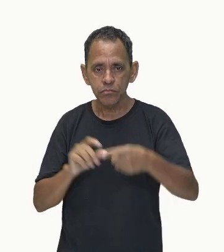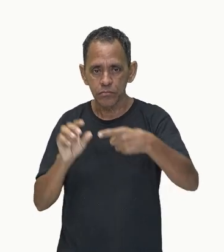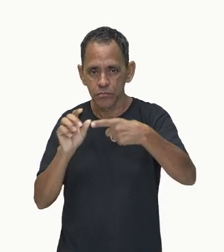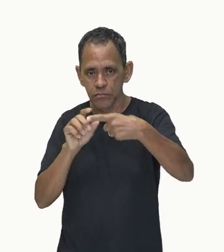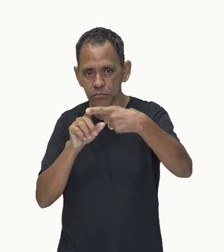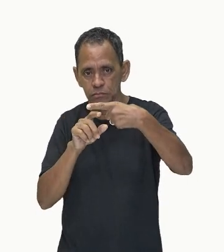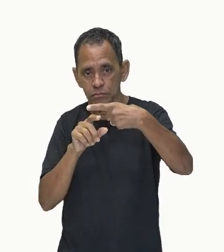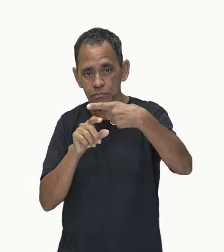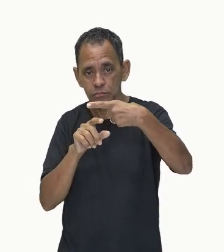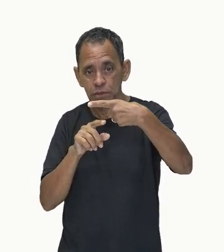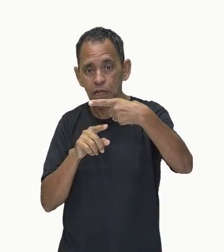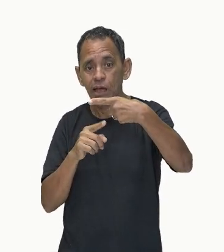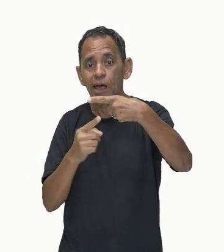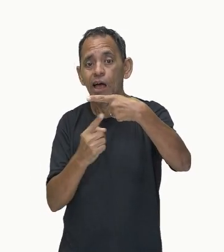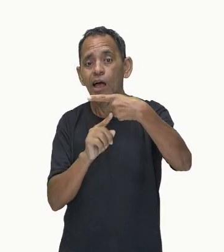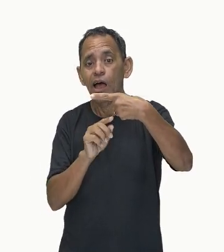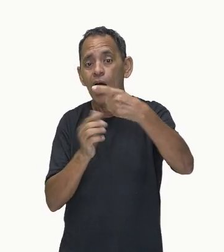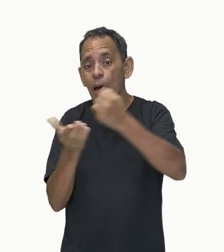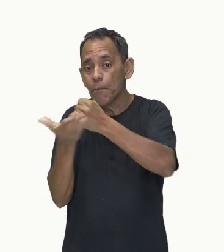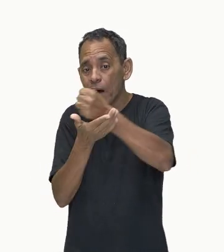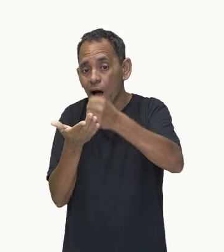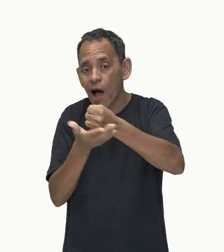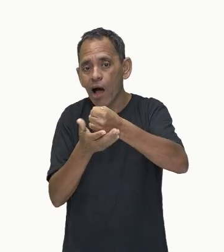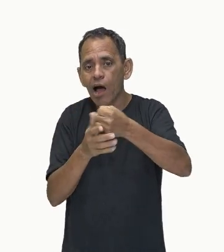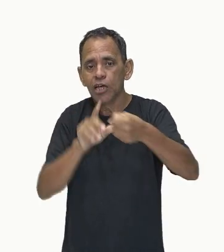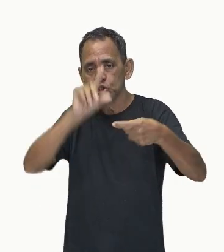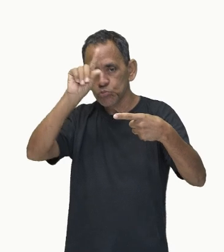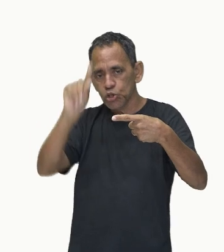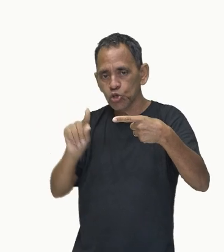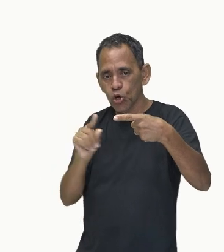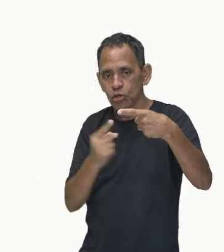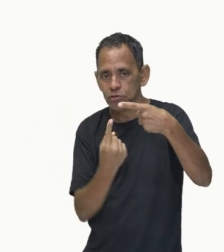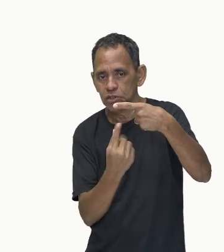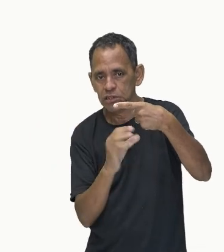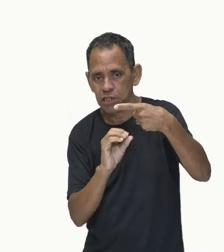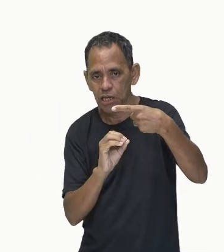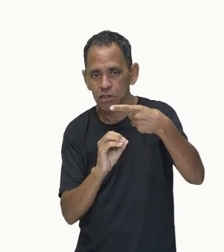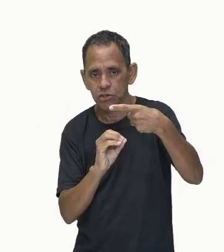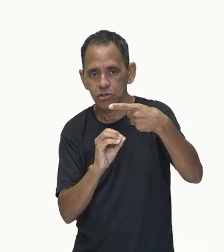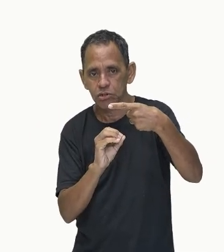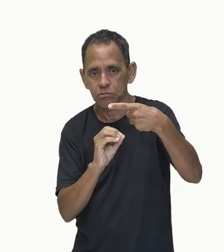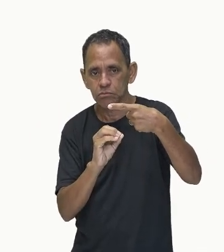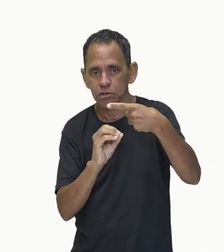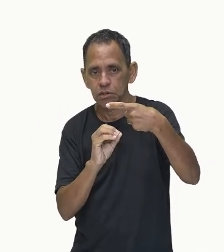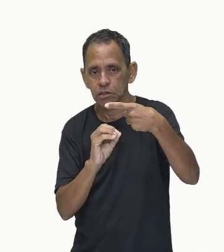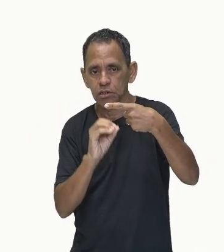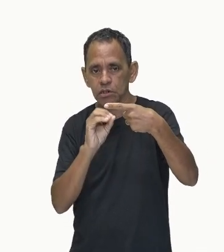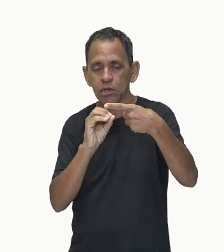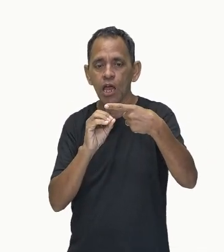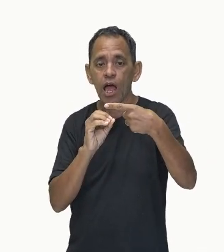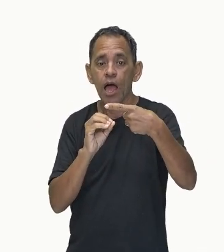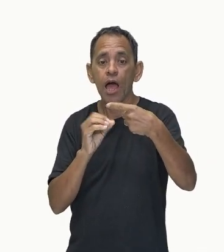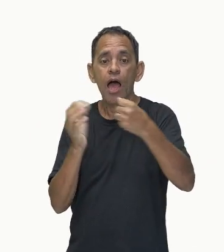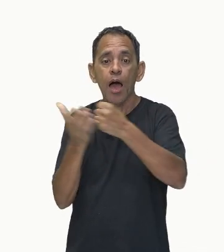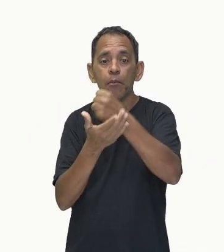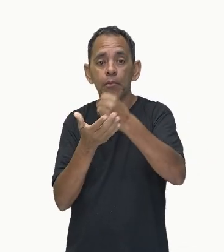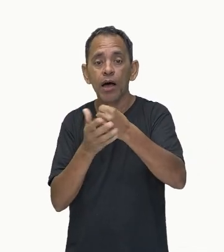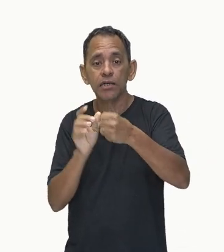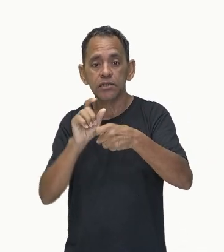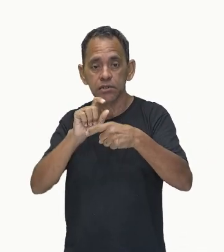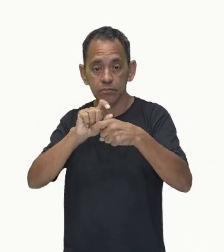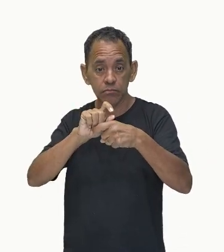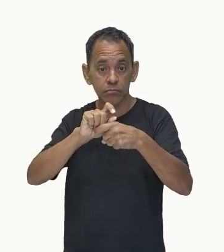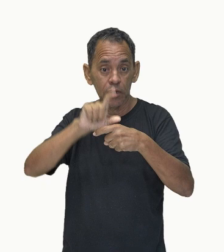aqui, ó. A base menor vale 10 aí, ó. A base maior é o que está aqui embaixo.